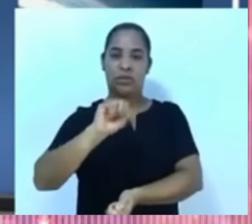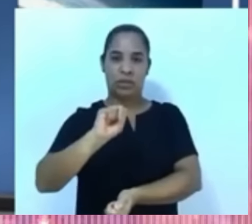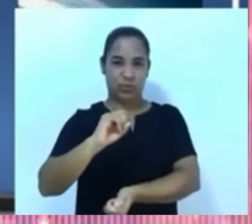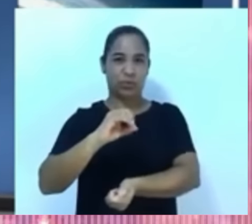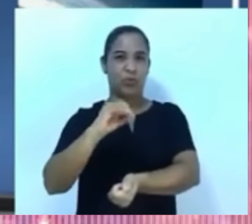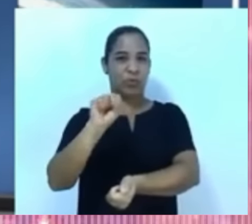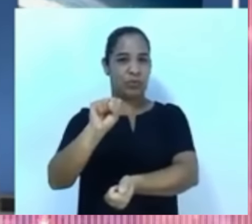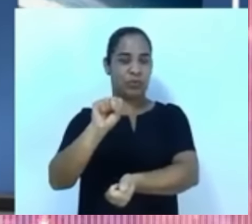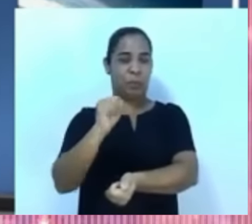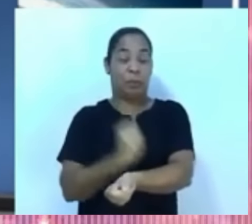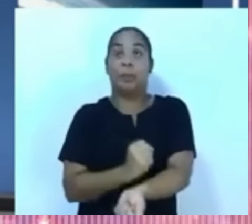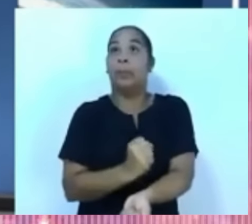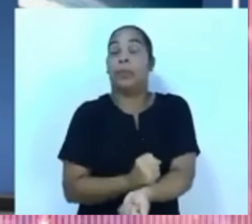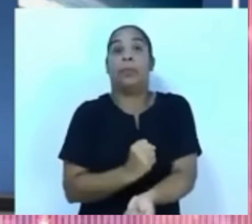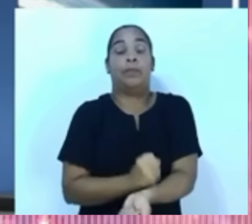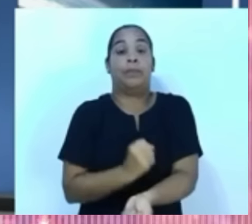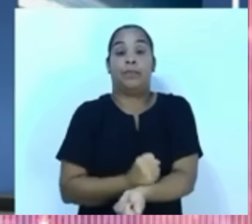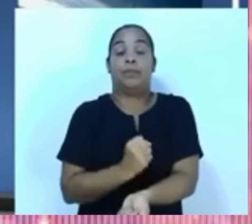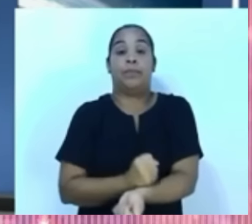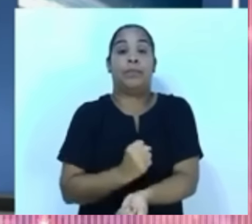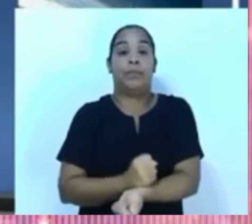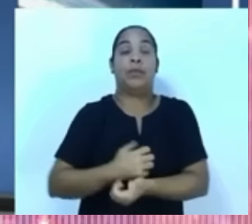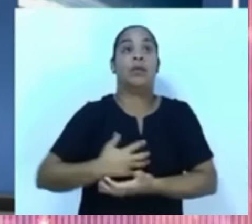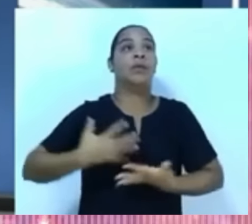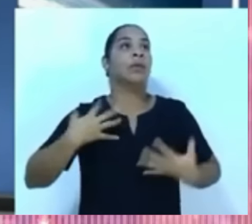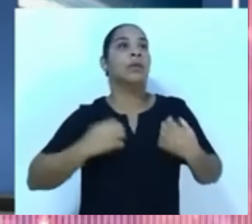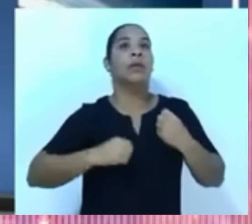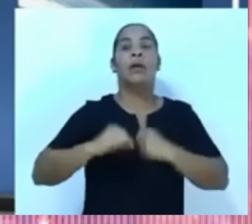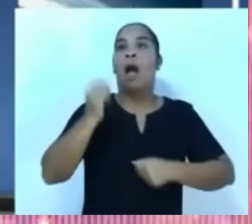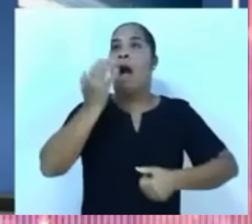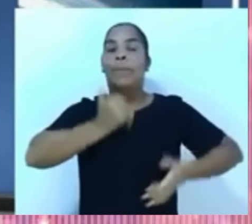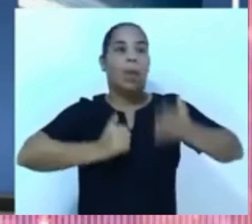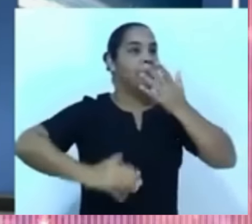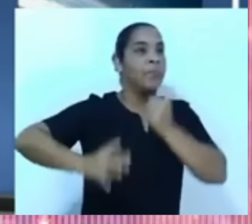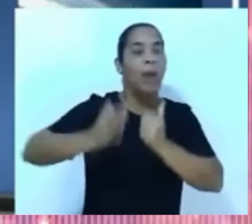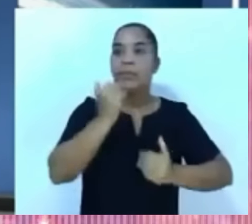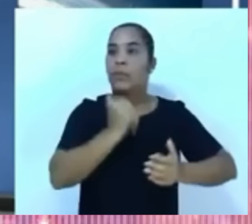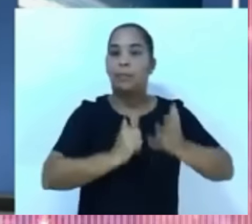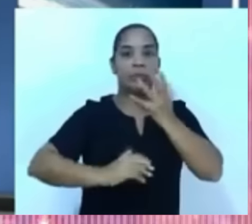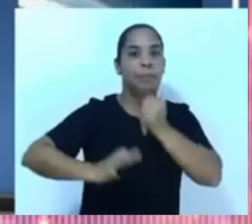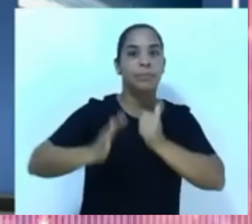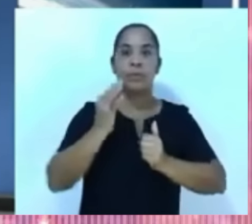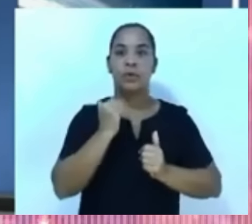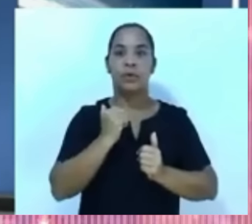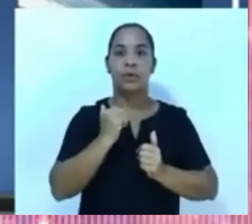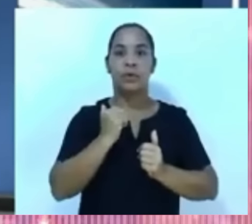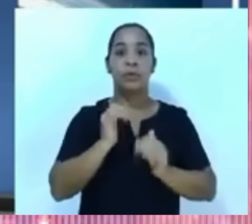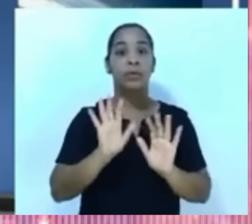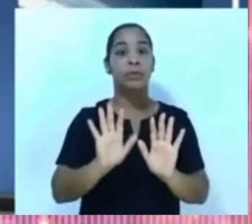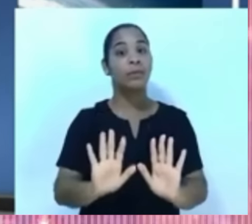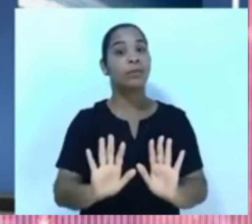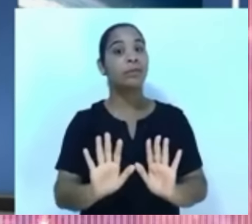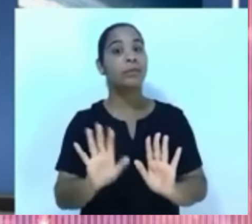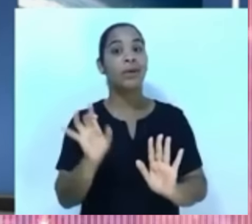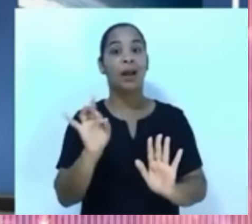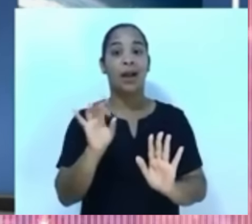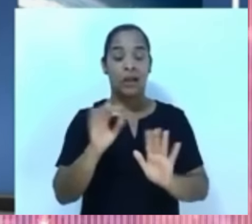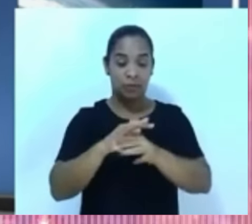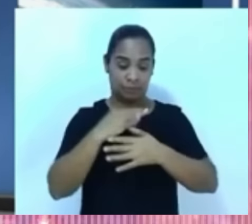exorbitar das suas próprias energias comer não usar dos elementos de